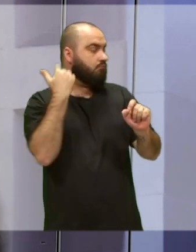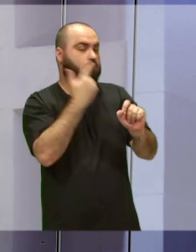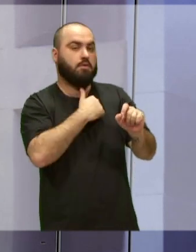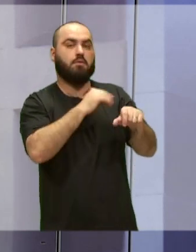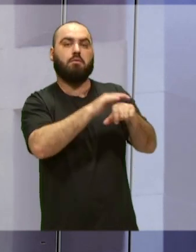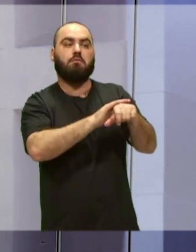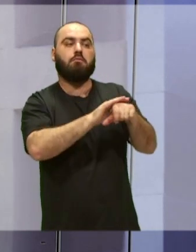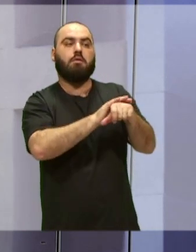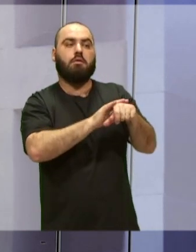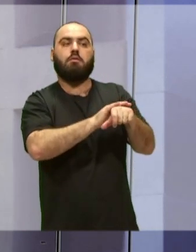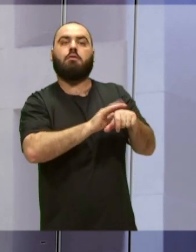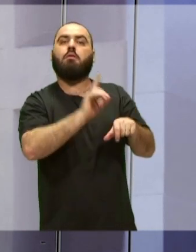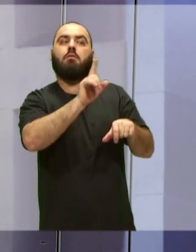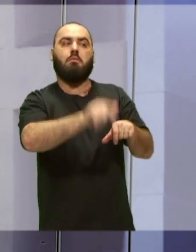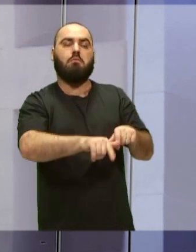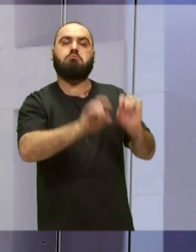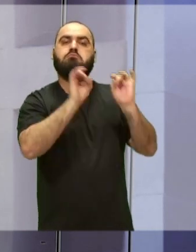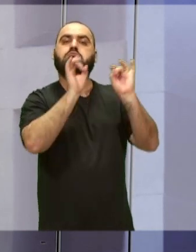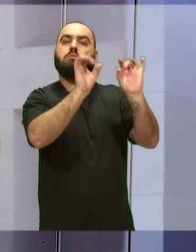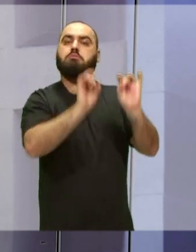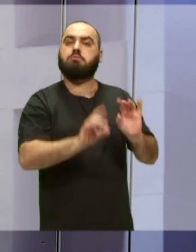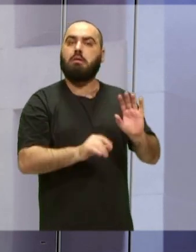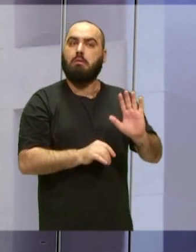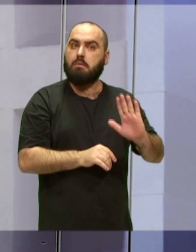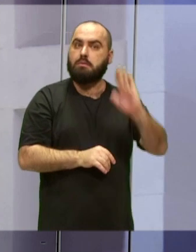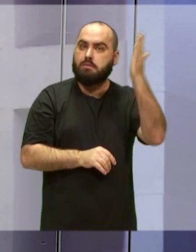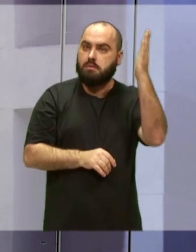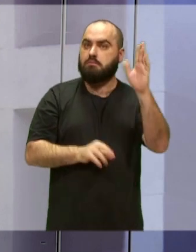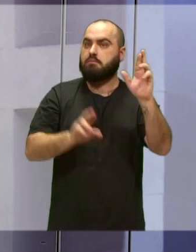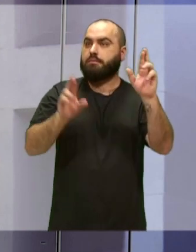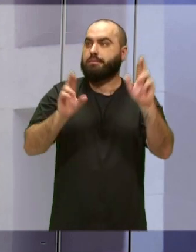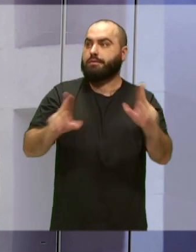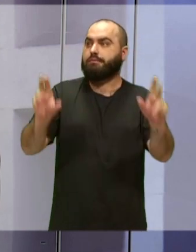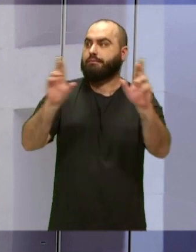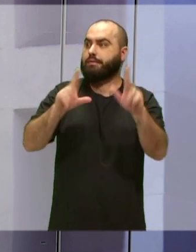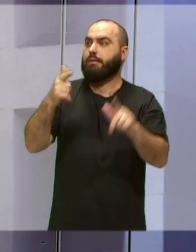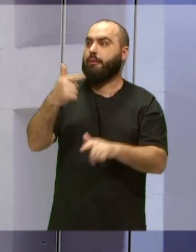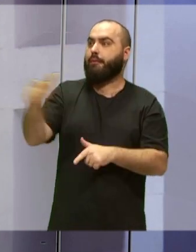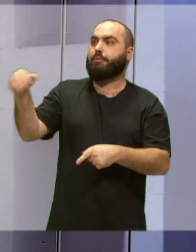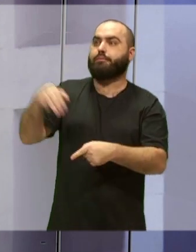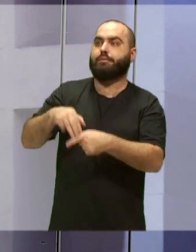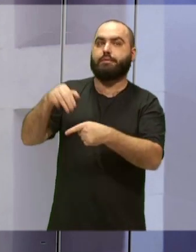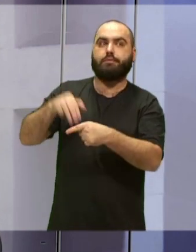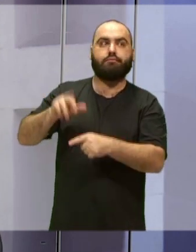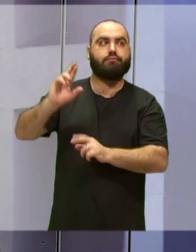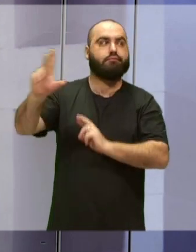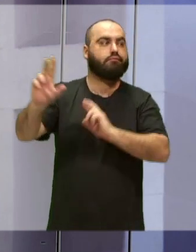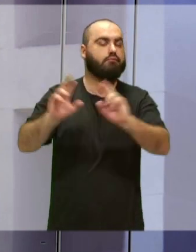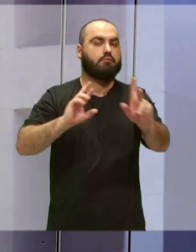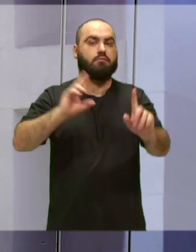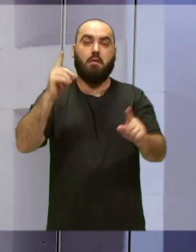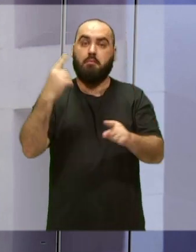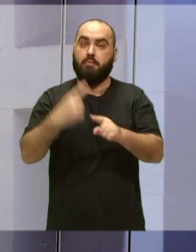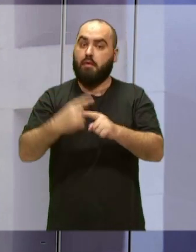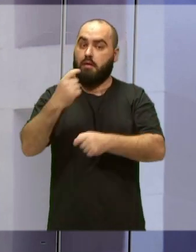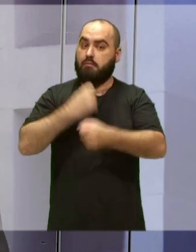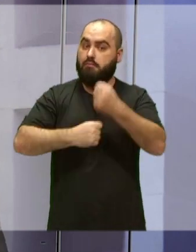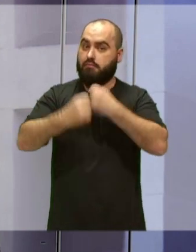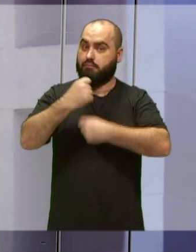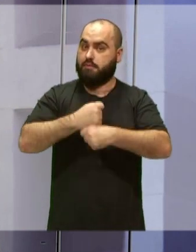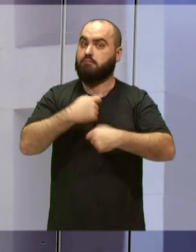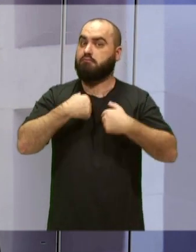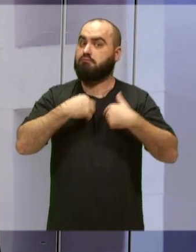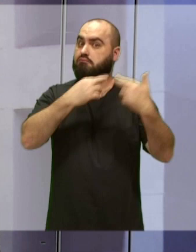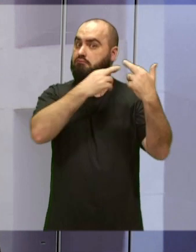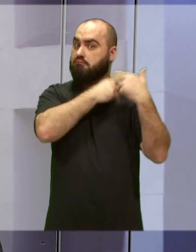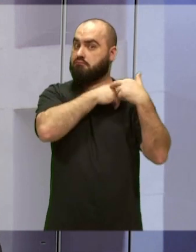Marco e isso tudo aconteceu tão difícil tão tão diferente dos outros municípios né porque foi o que fiz ano passado para